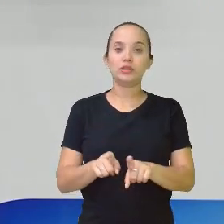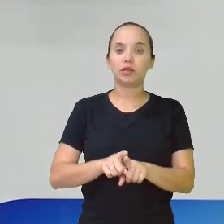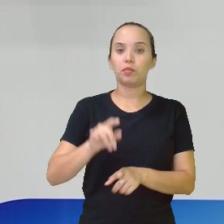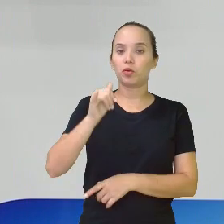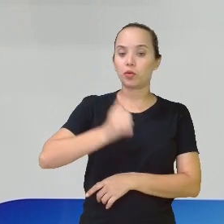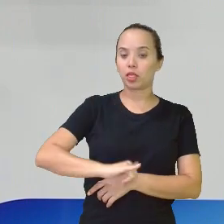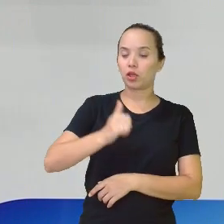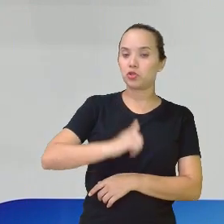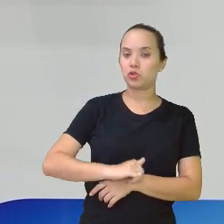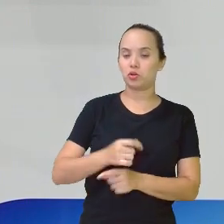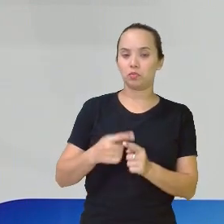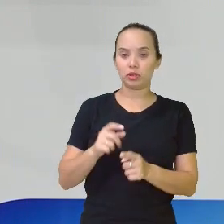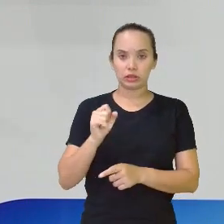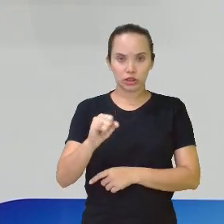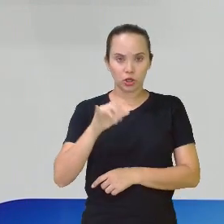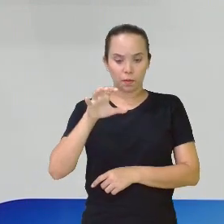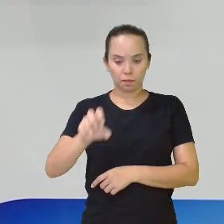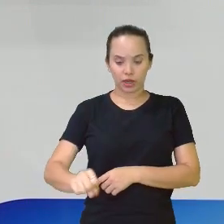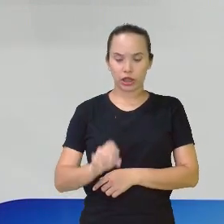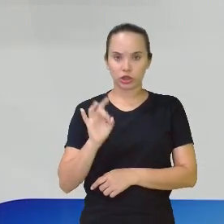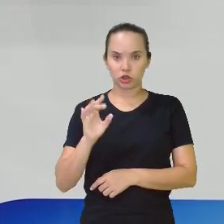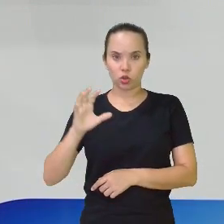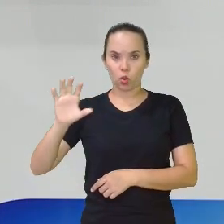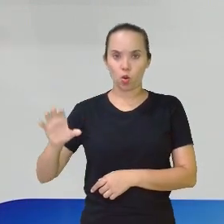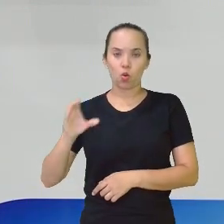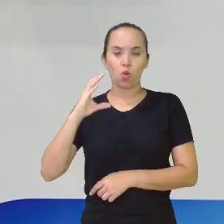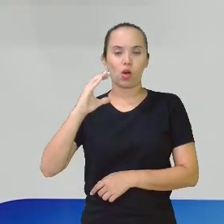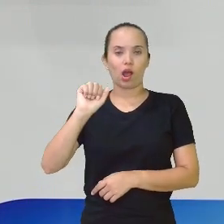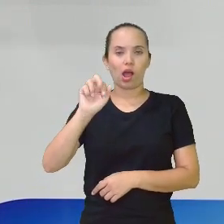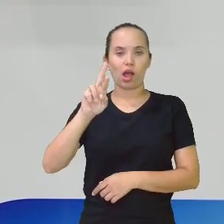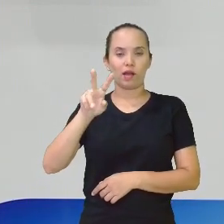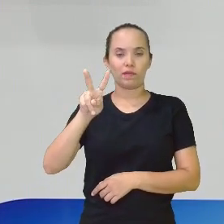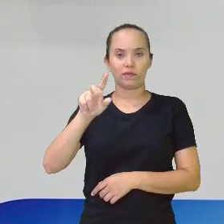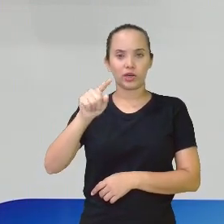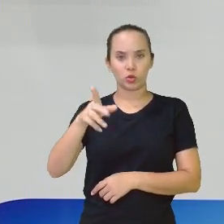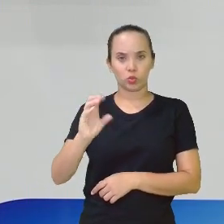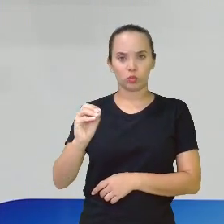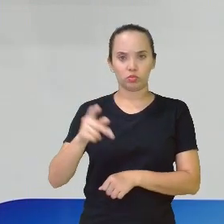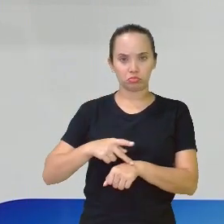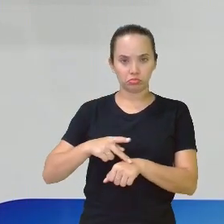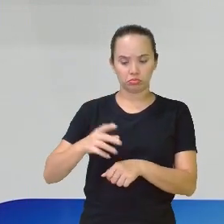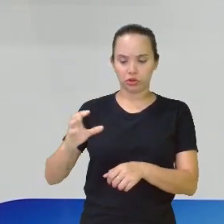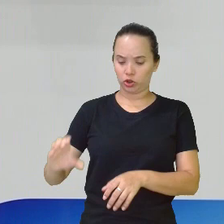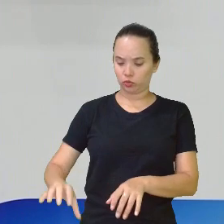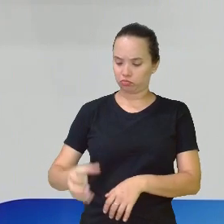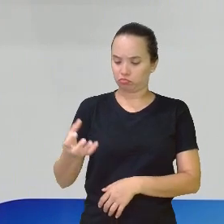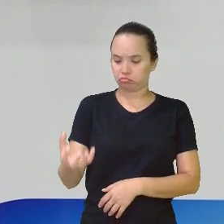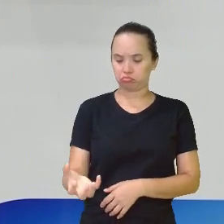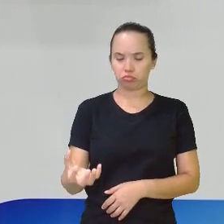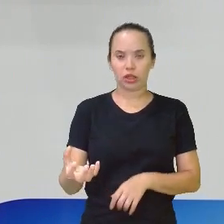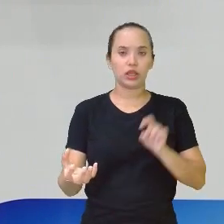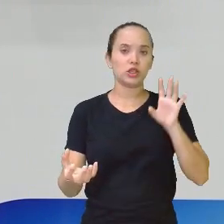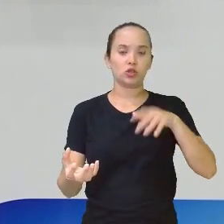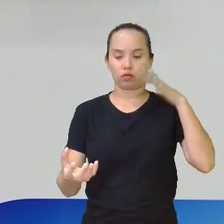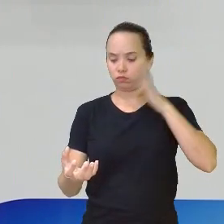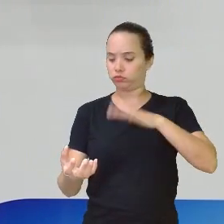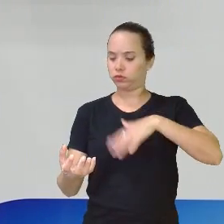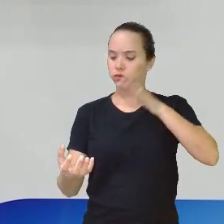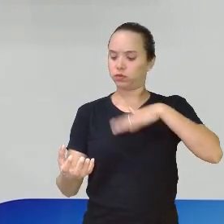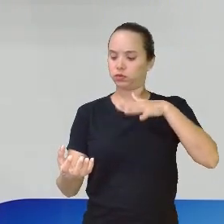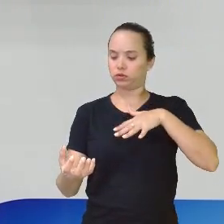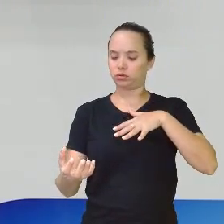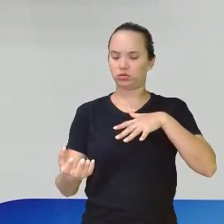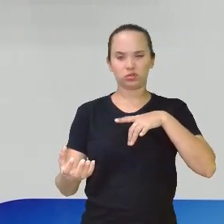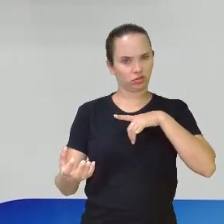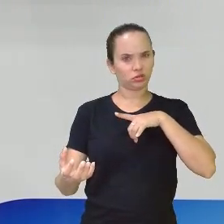se eu pegar somente o carvão, colocar lá e ficar abanando, não vai ter combustão. Eu preciso ter uma fonte